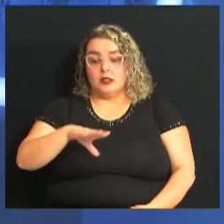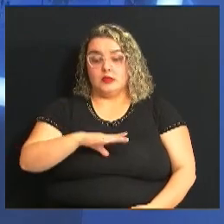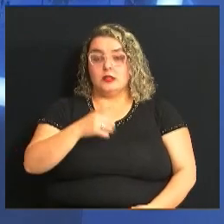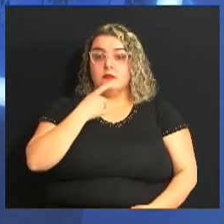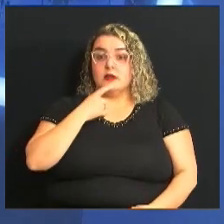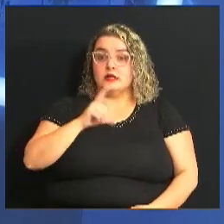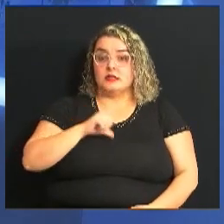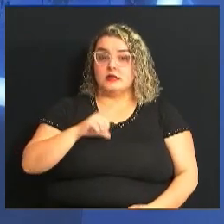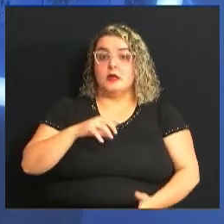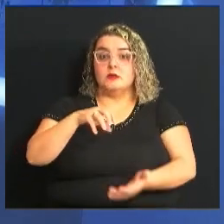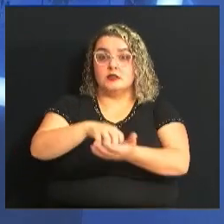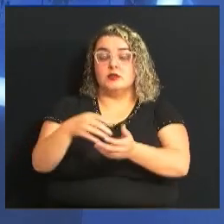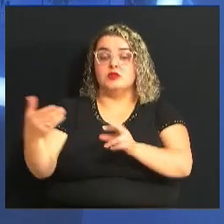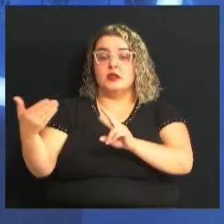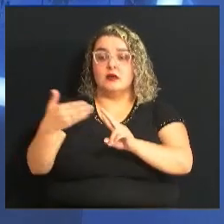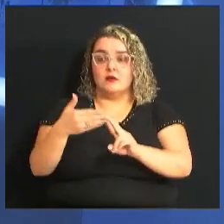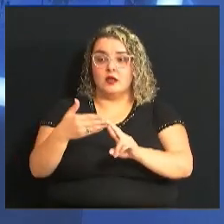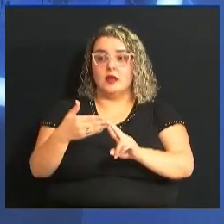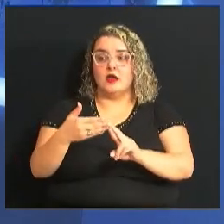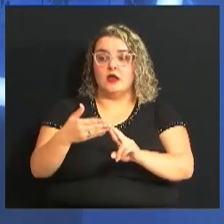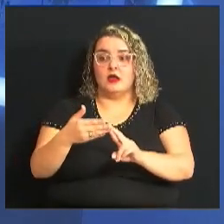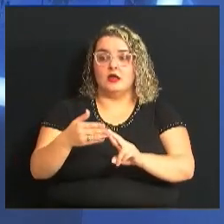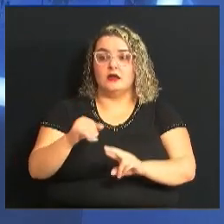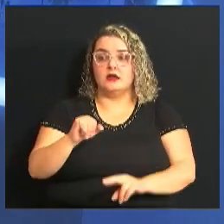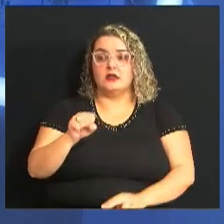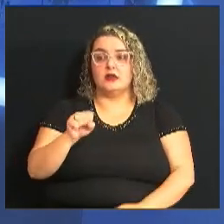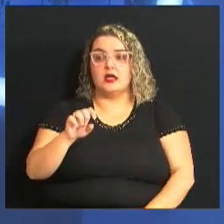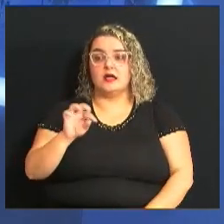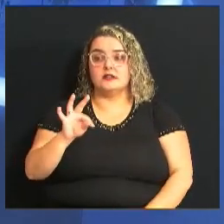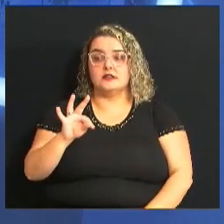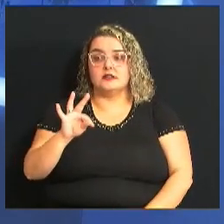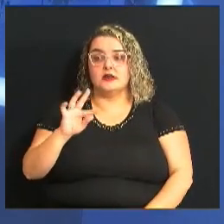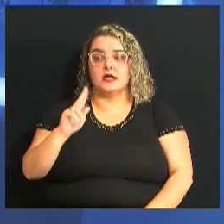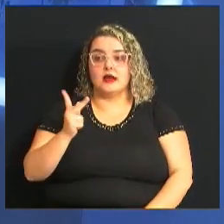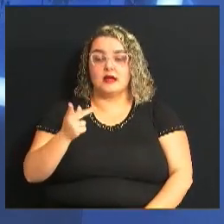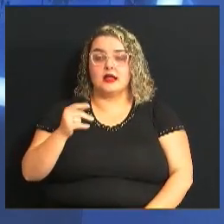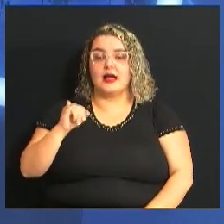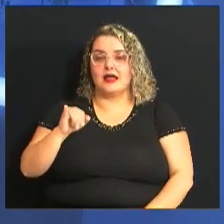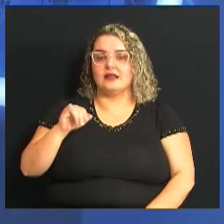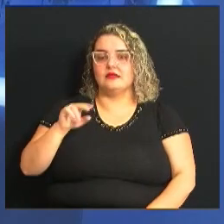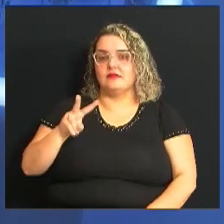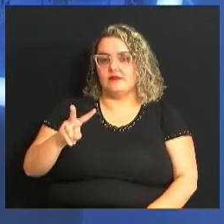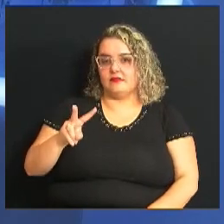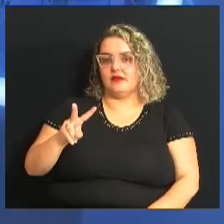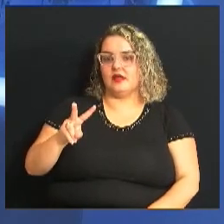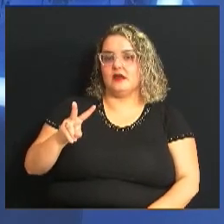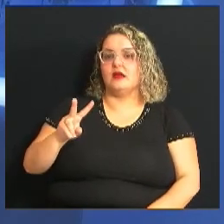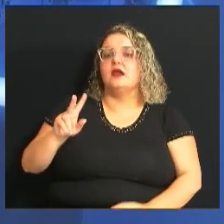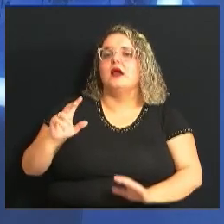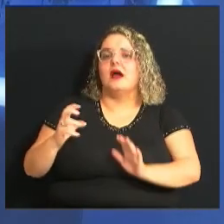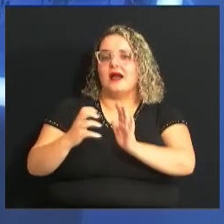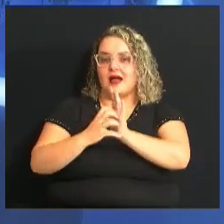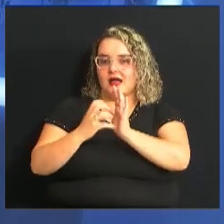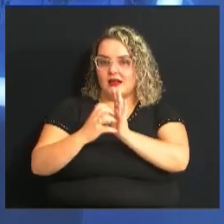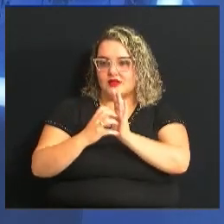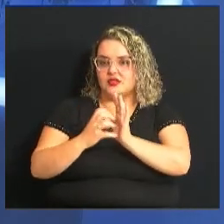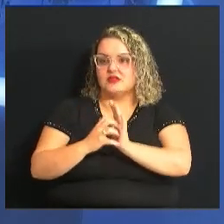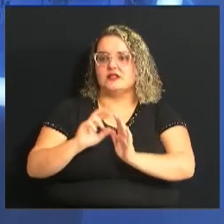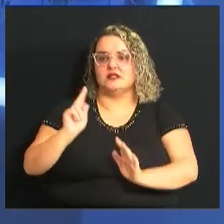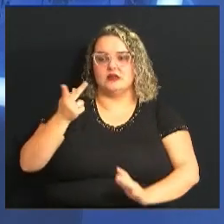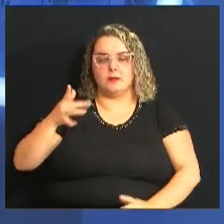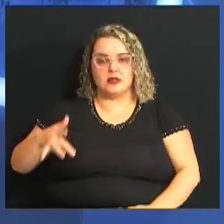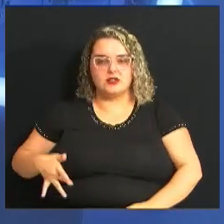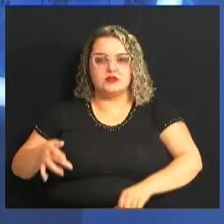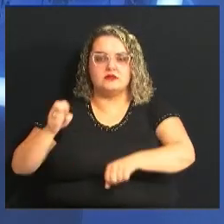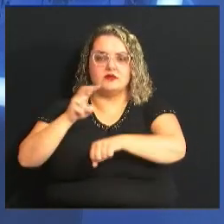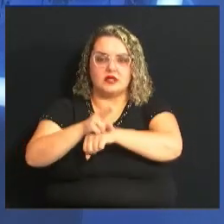o Centro de Referência em IST, HIV, AIDS e hepatites virais, que fica no centro da cidade. E as